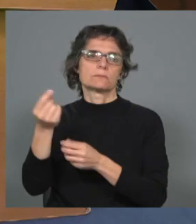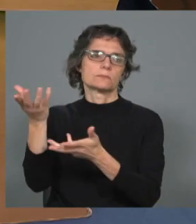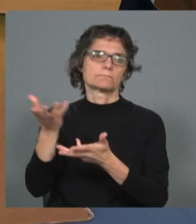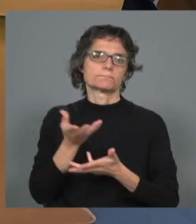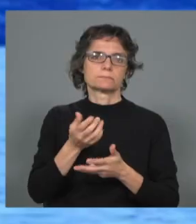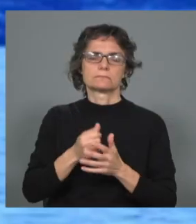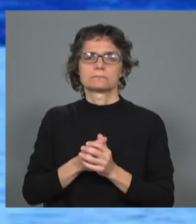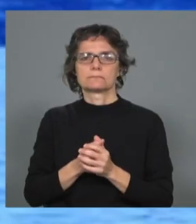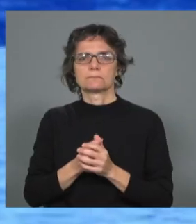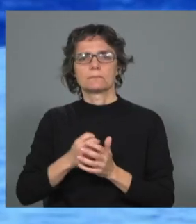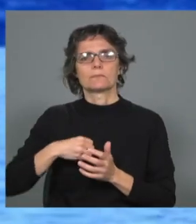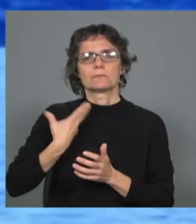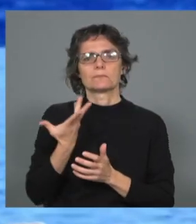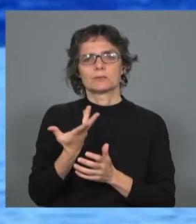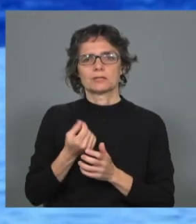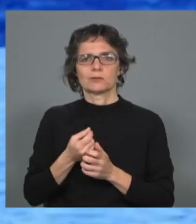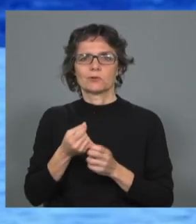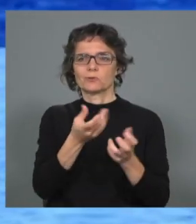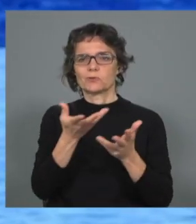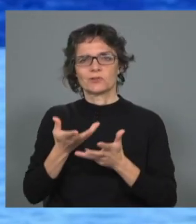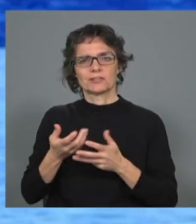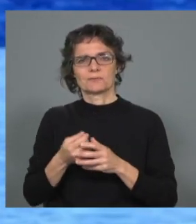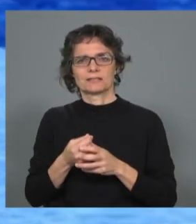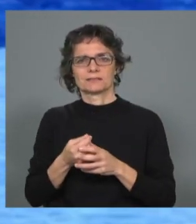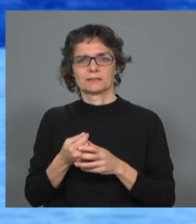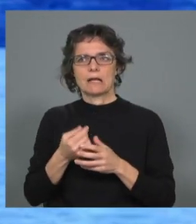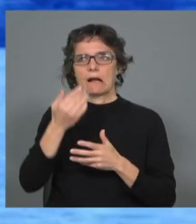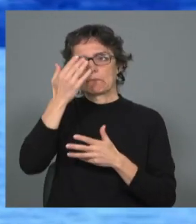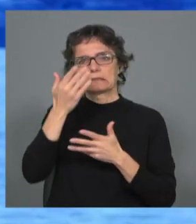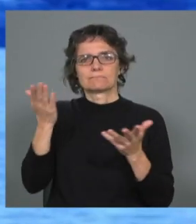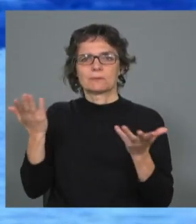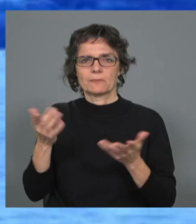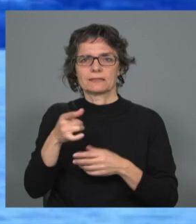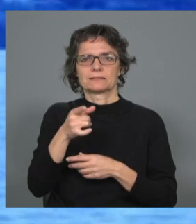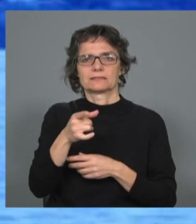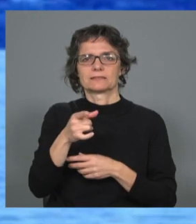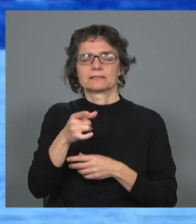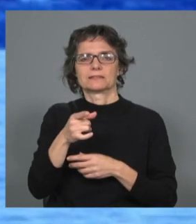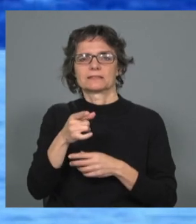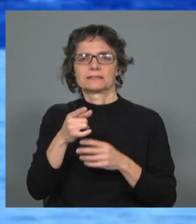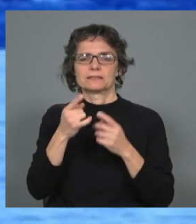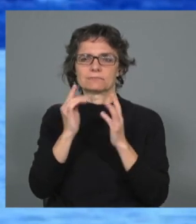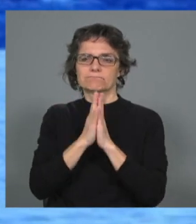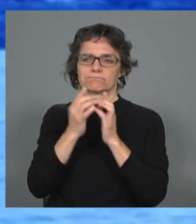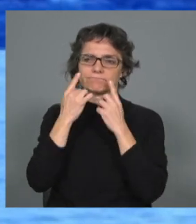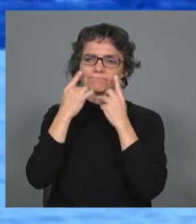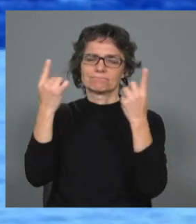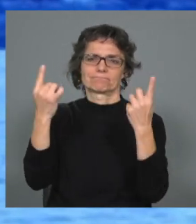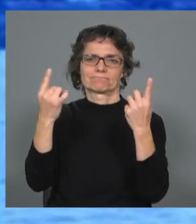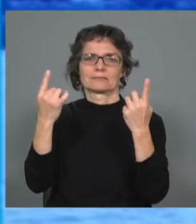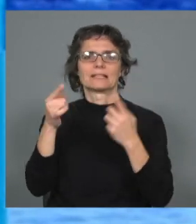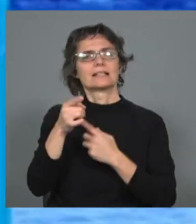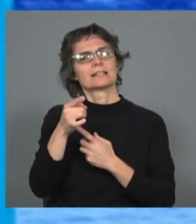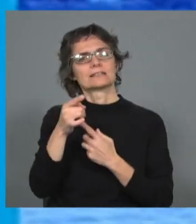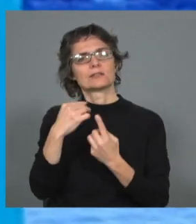da abertura foram propagadas pela Igreja, o que fez com que, de facto, houvesse um novo